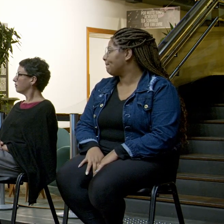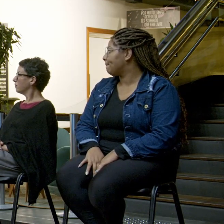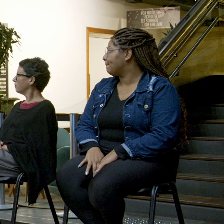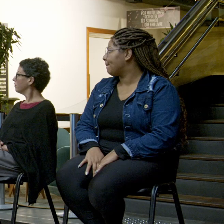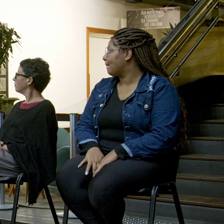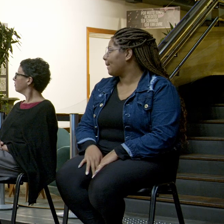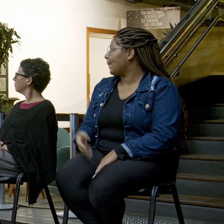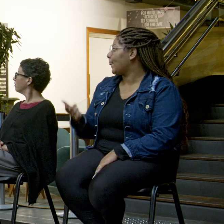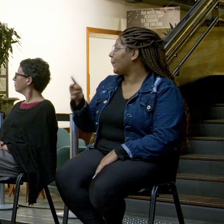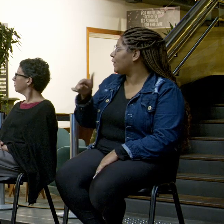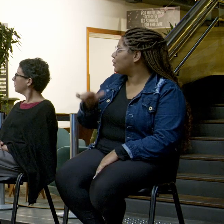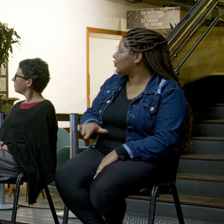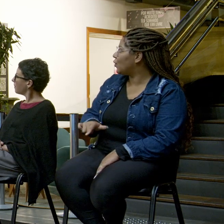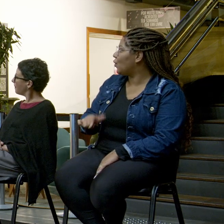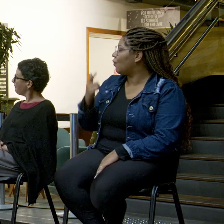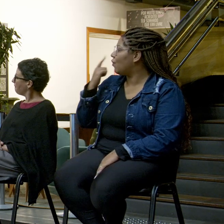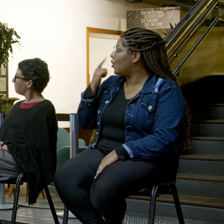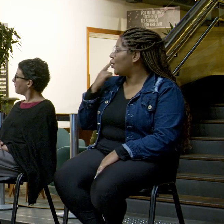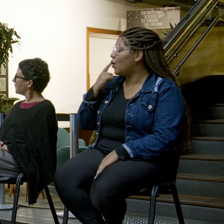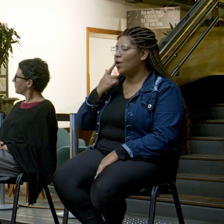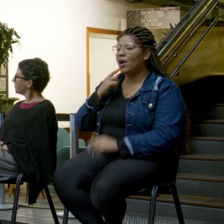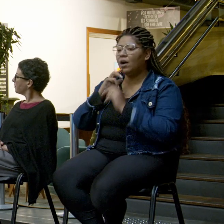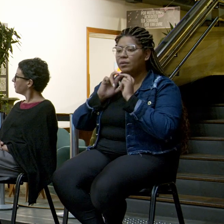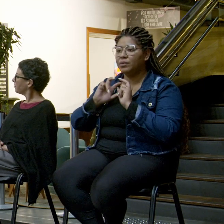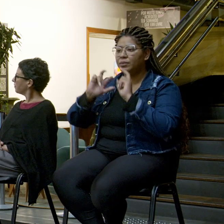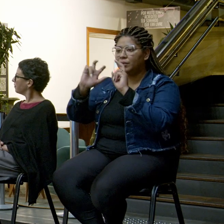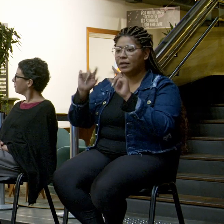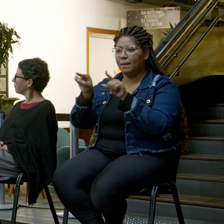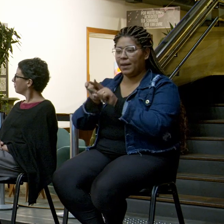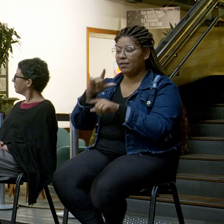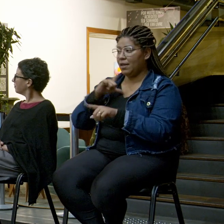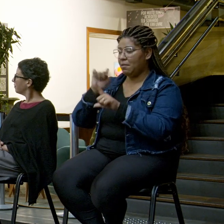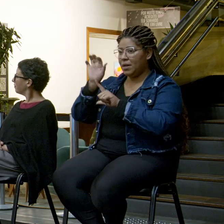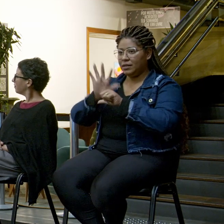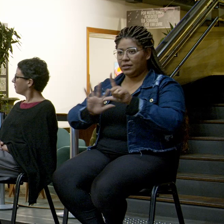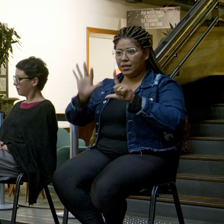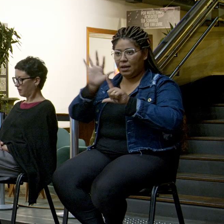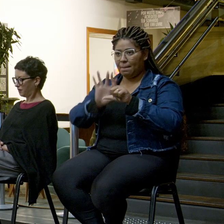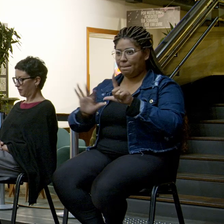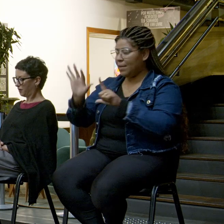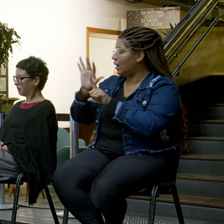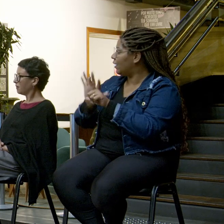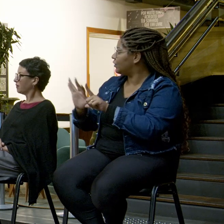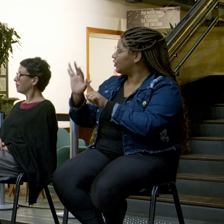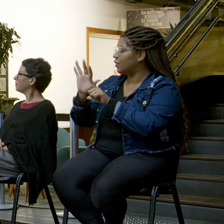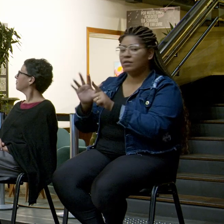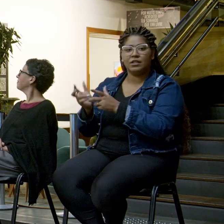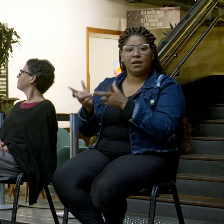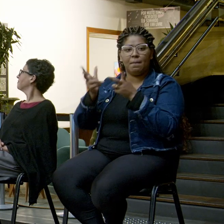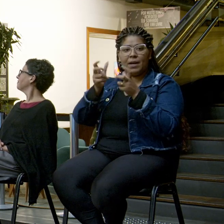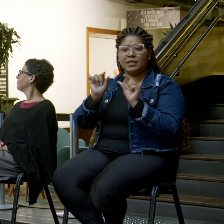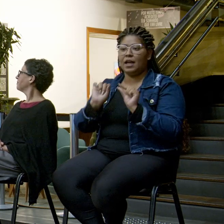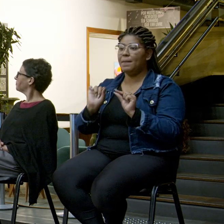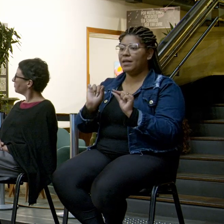ponto. Aqui, de novo, a boca, né? Depois eu fui ver, eu botei umas imagens agora em sequência que essa boca volta, volta,